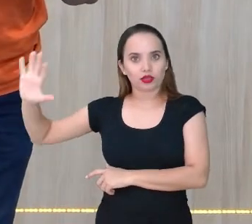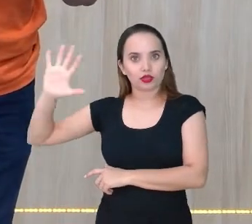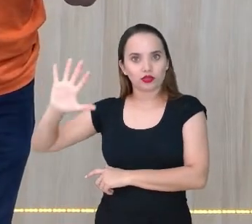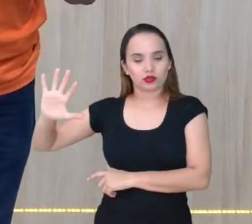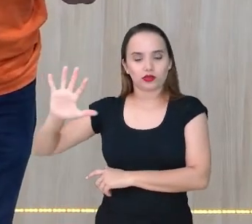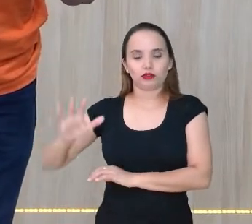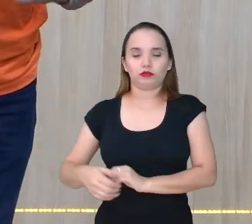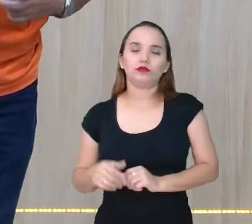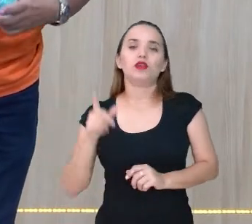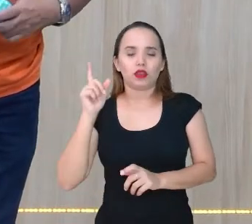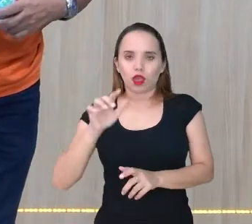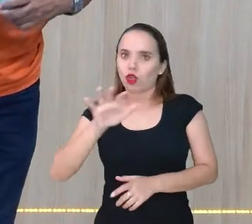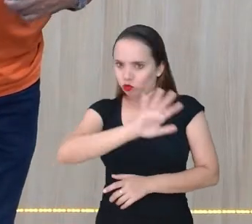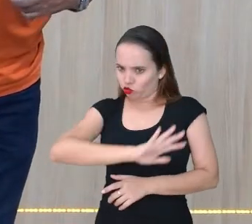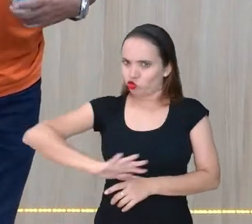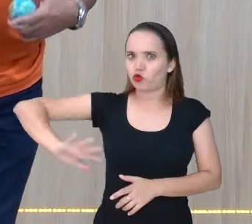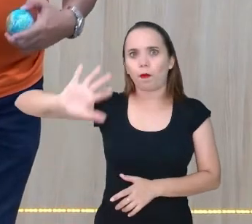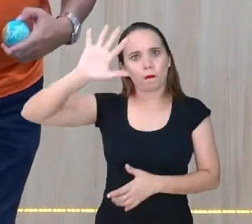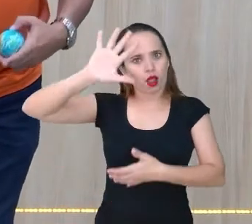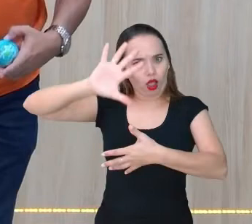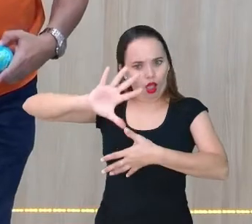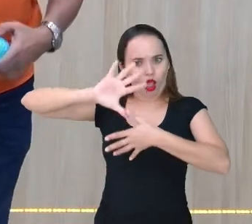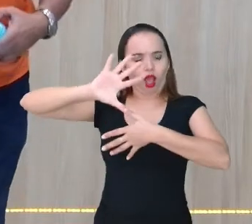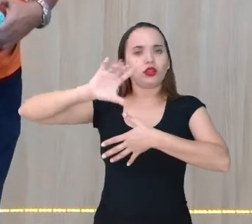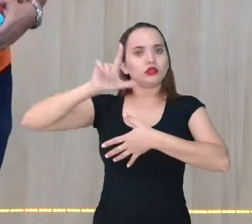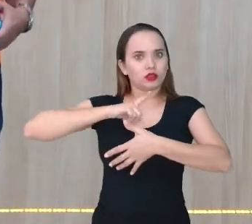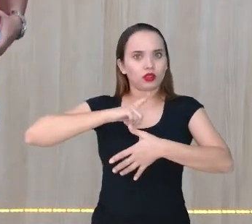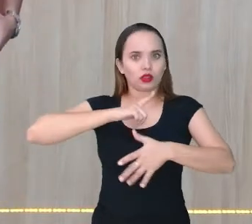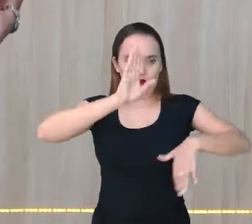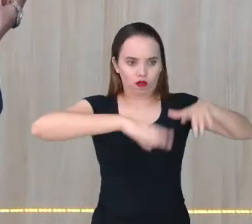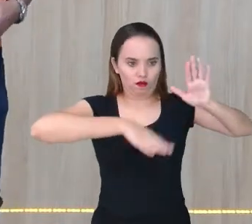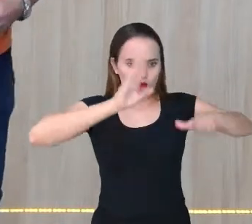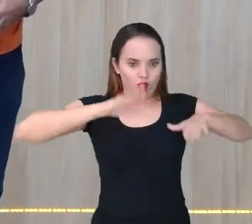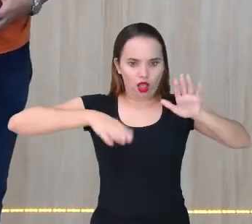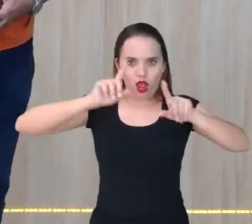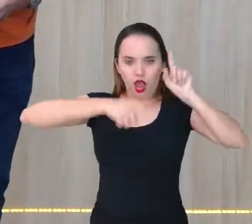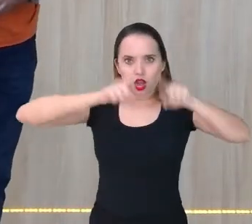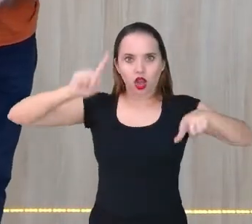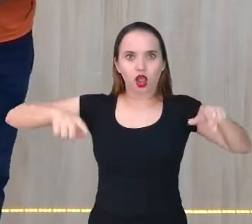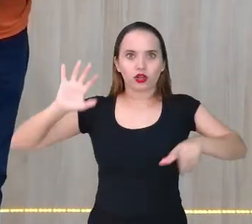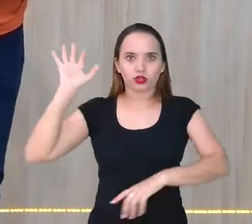grandes variações climáticas, né? Vamos lá?